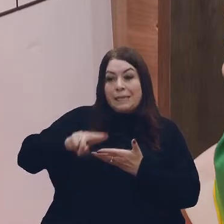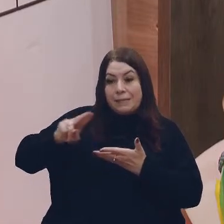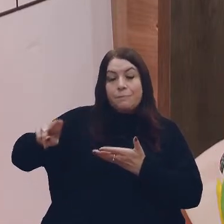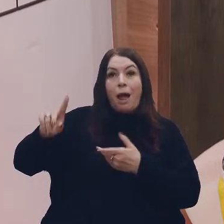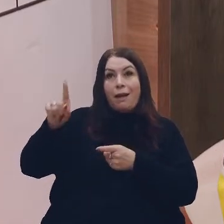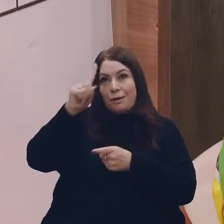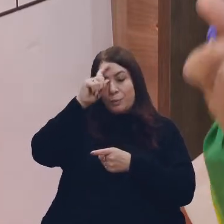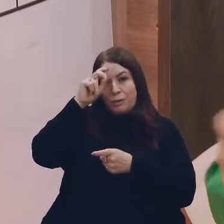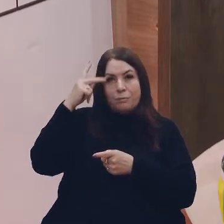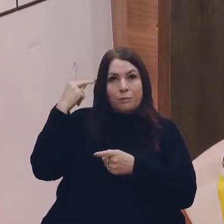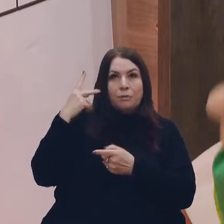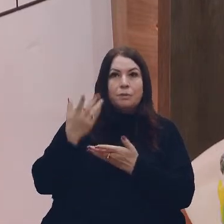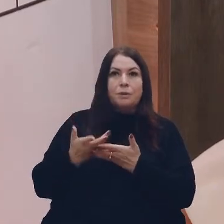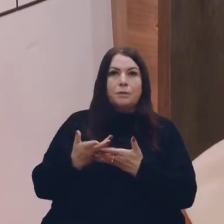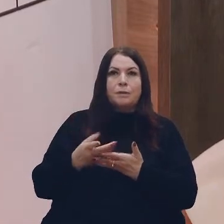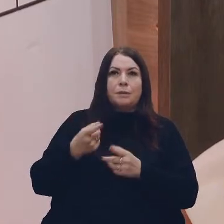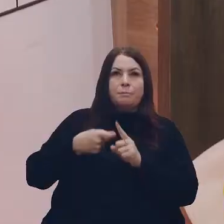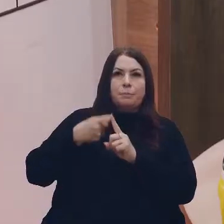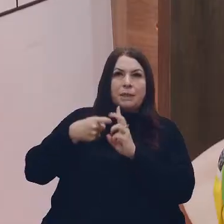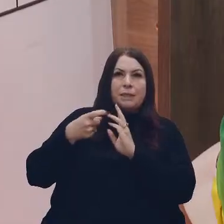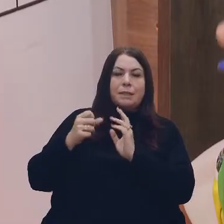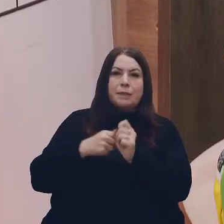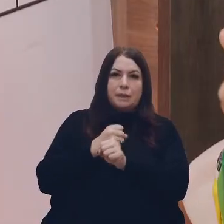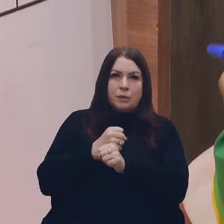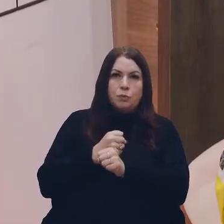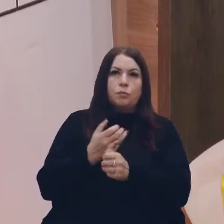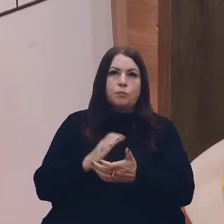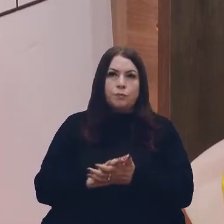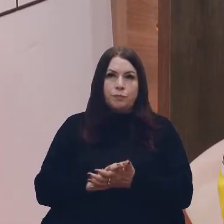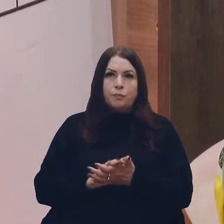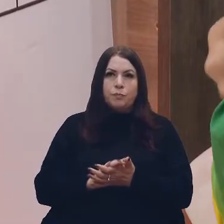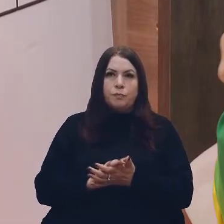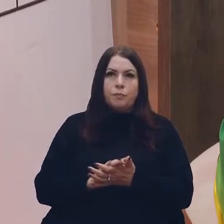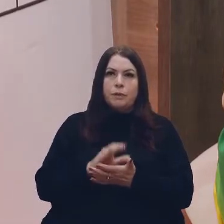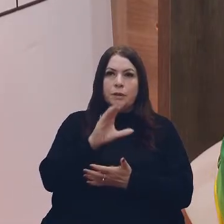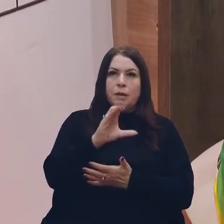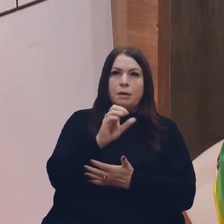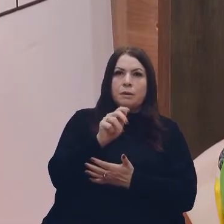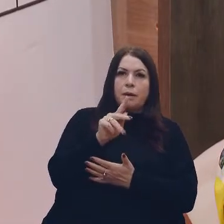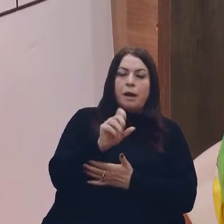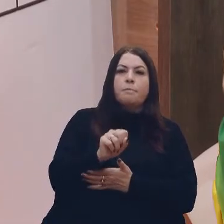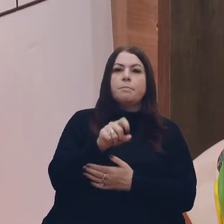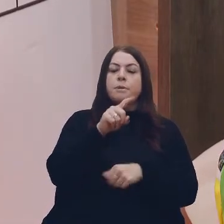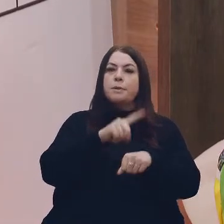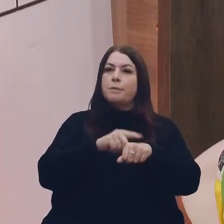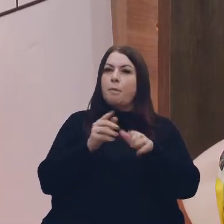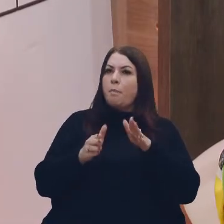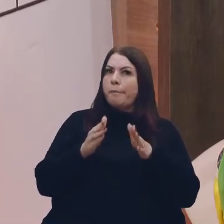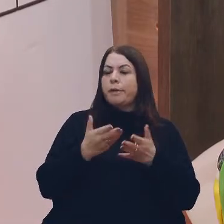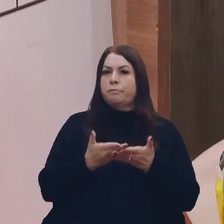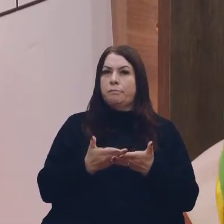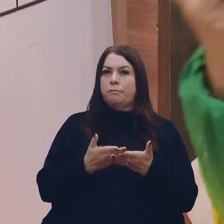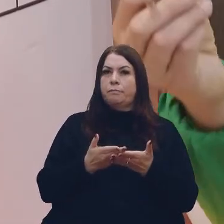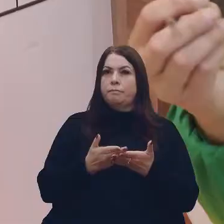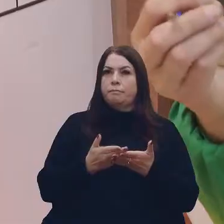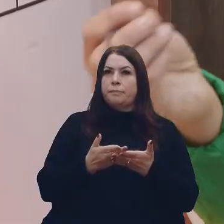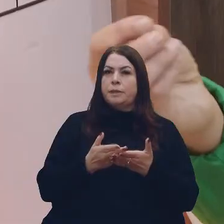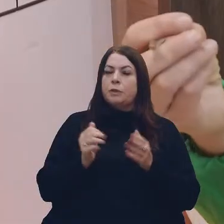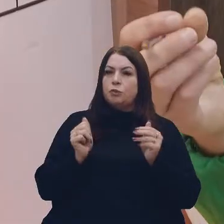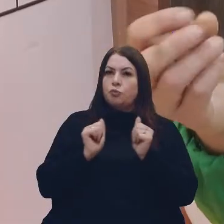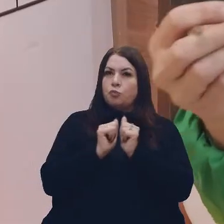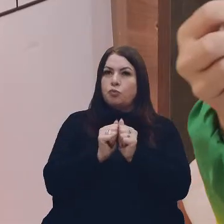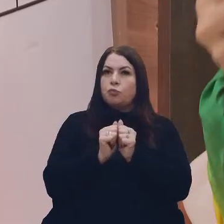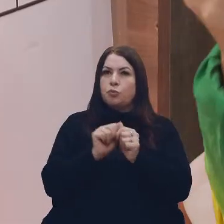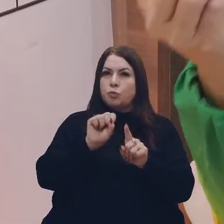né? Muitas vezes por meses, anos, né? Então, o CAPS é um momento de poder estar junto